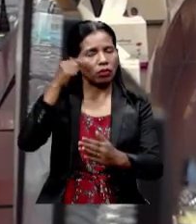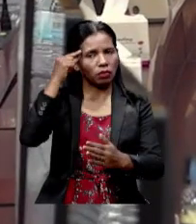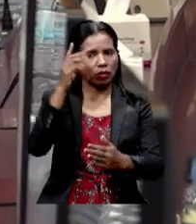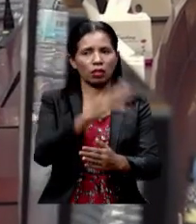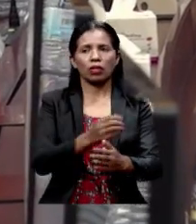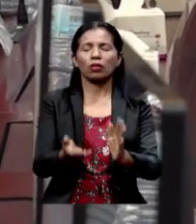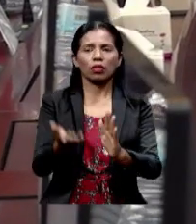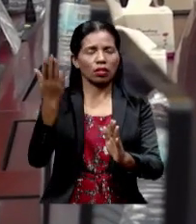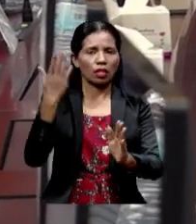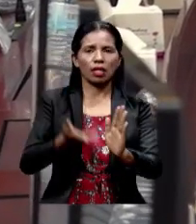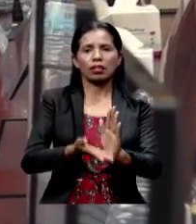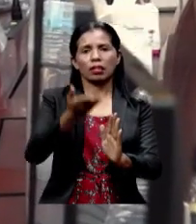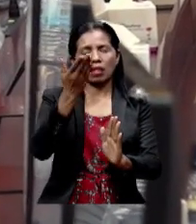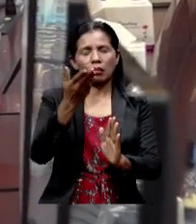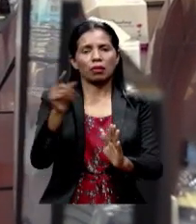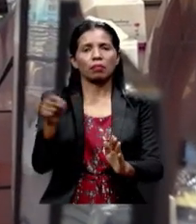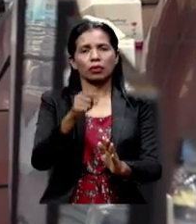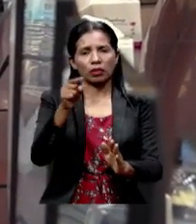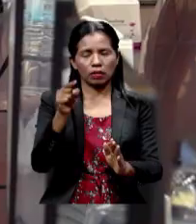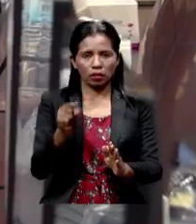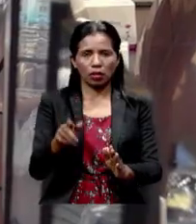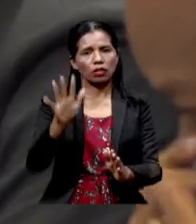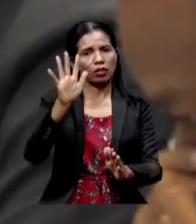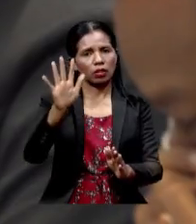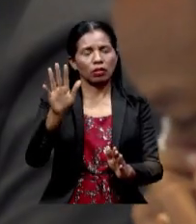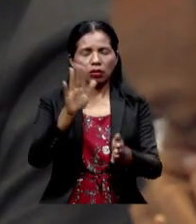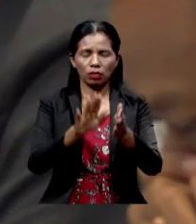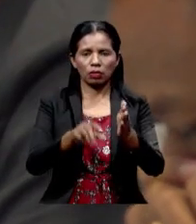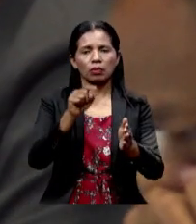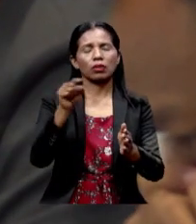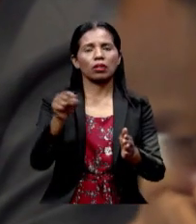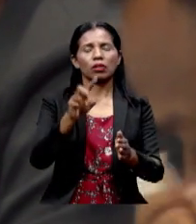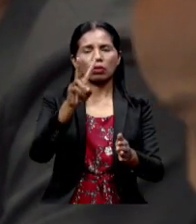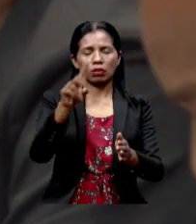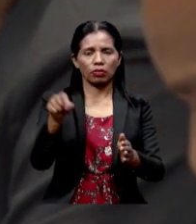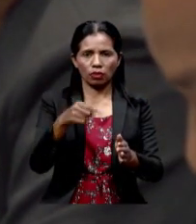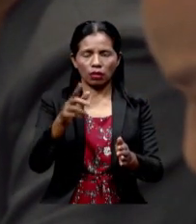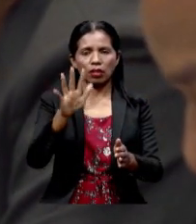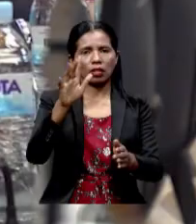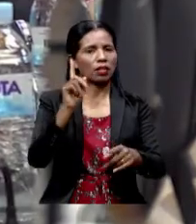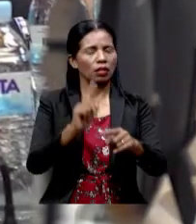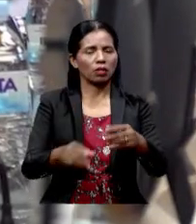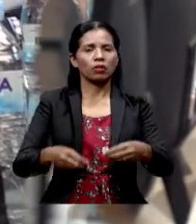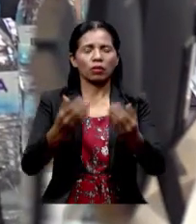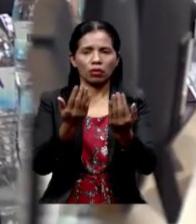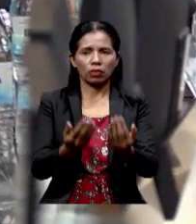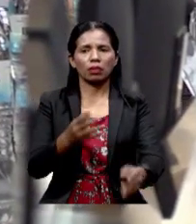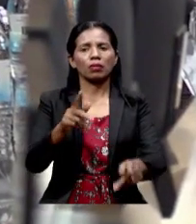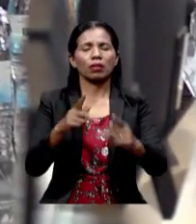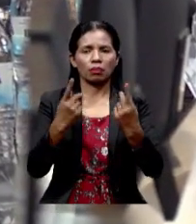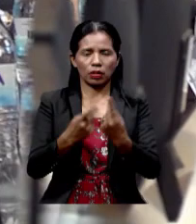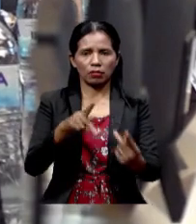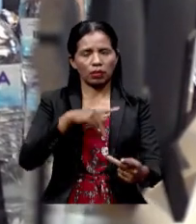anterior hasa eba porcento lima tumba porcento rua vírgula lima horazão atulabele fotona ba setor privado